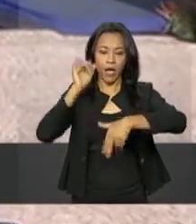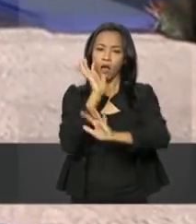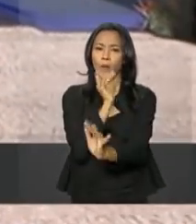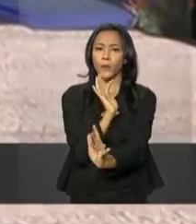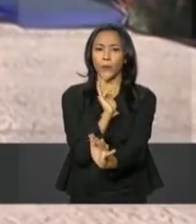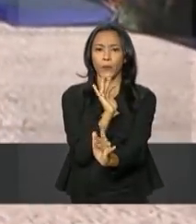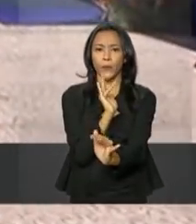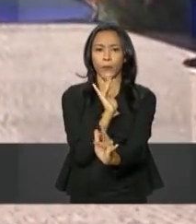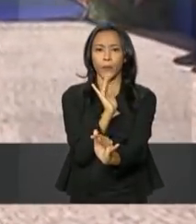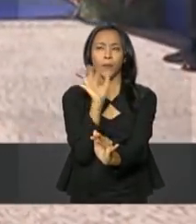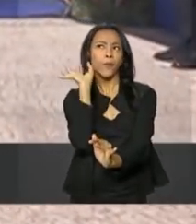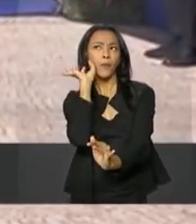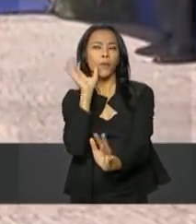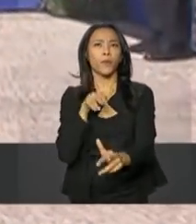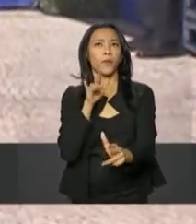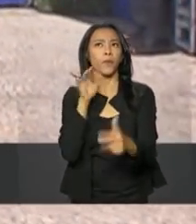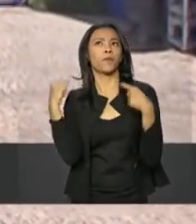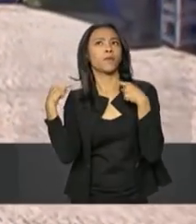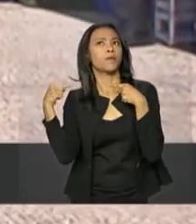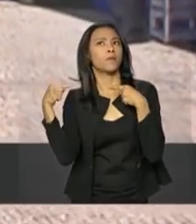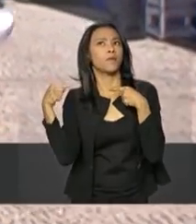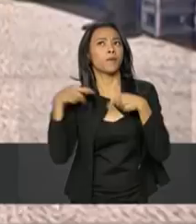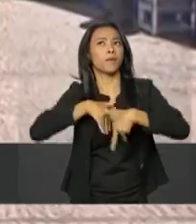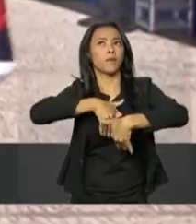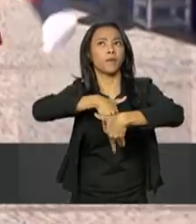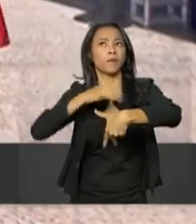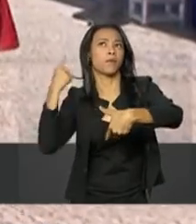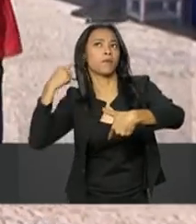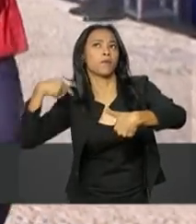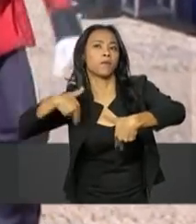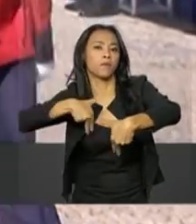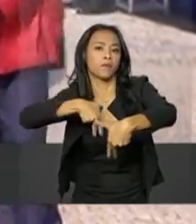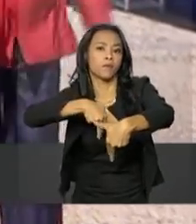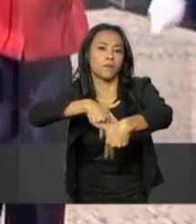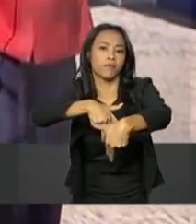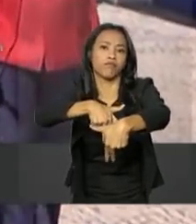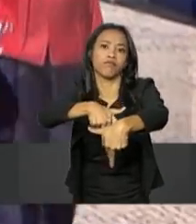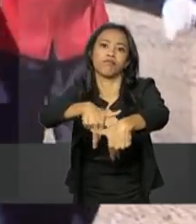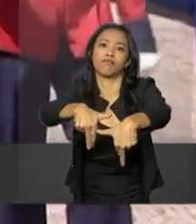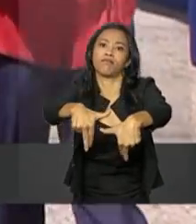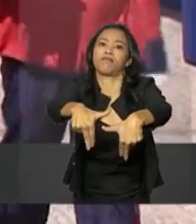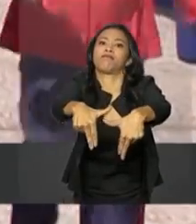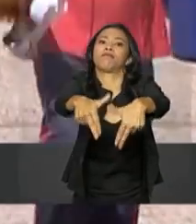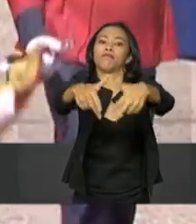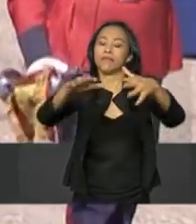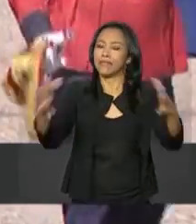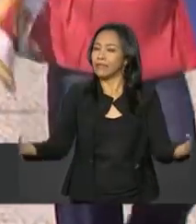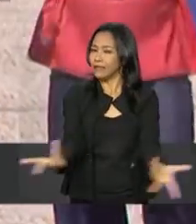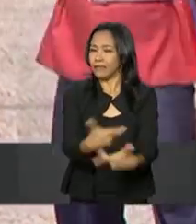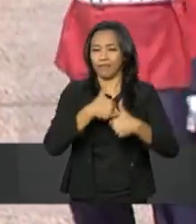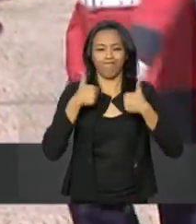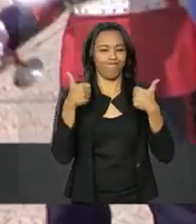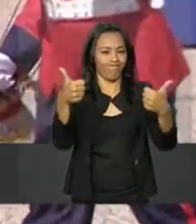de fole. Então tem toda uma marcialidade que abrilhanta ainda mais o nosso evento.